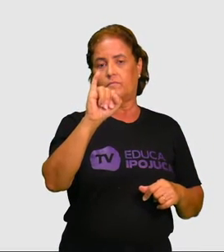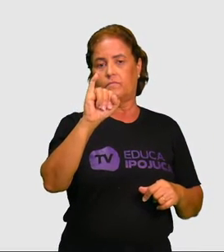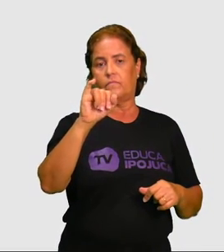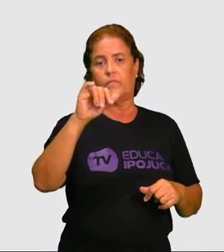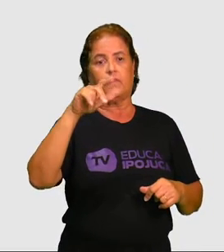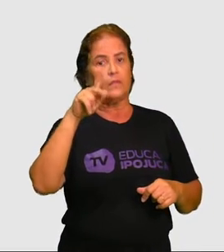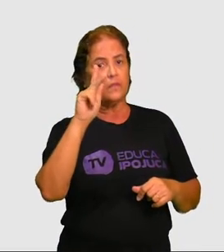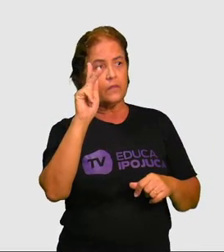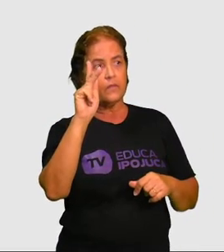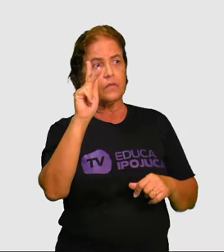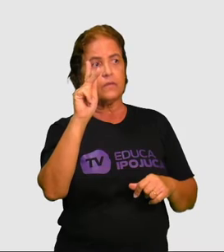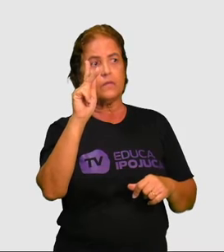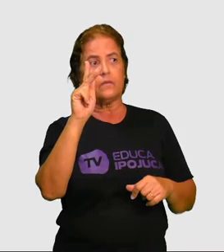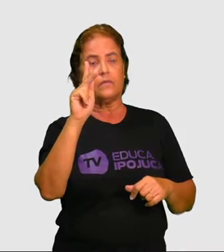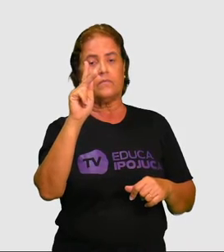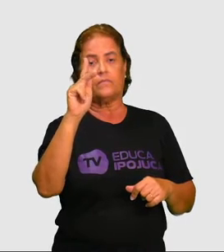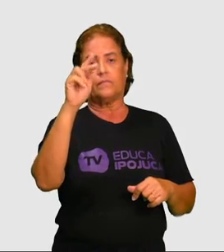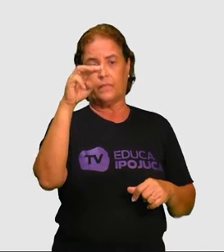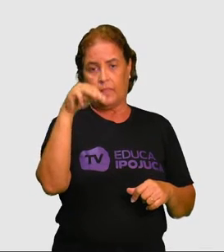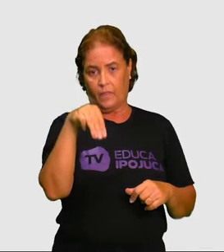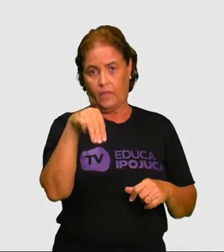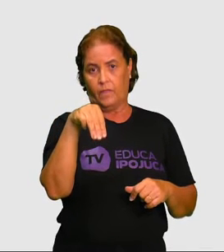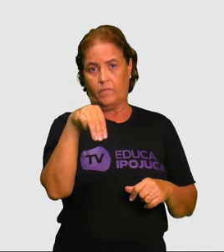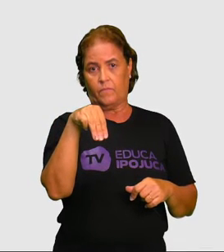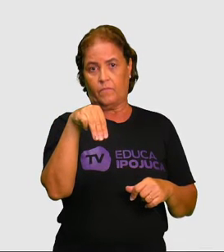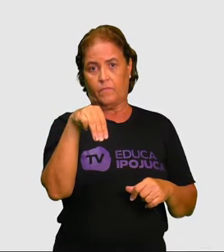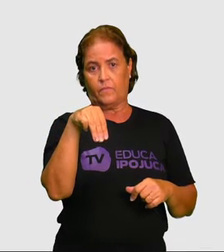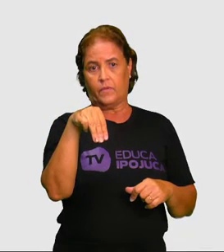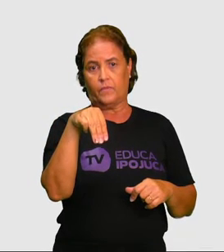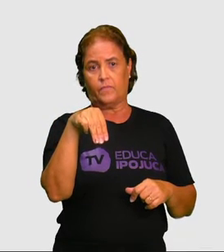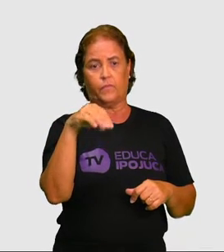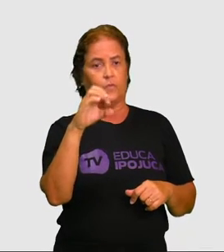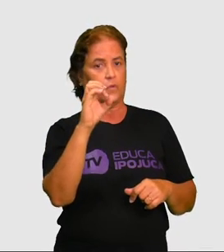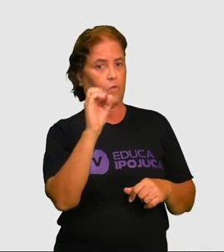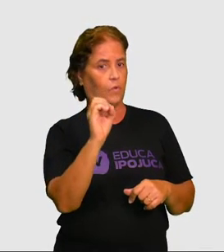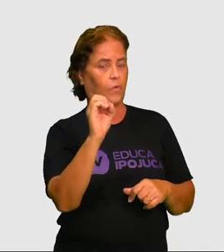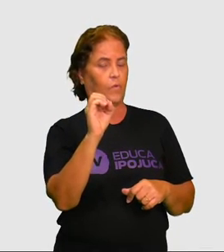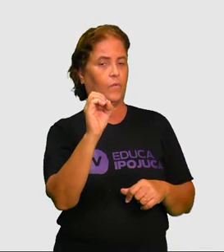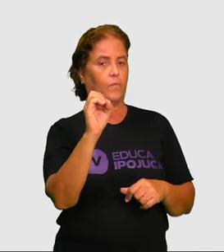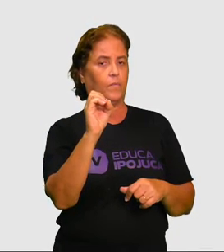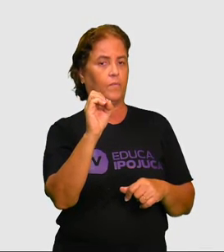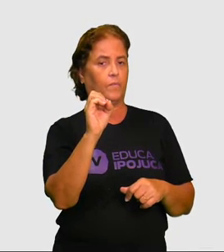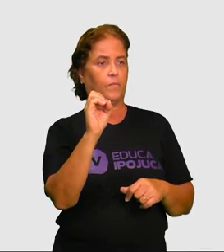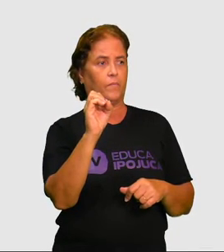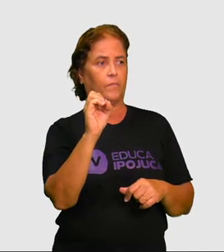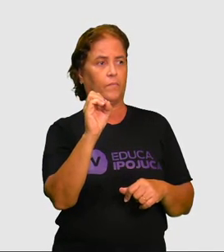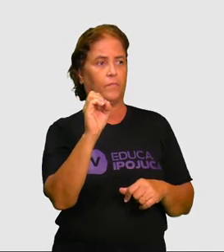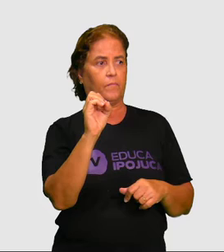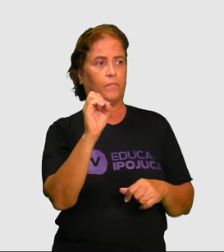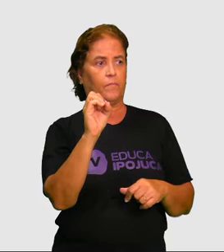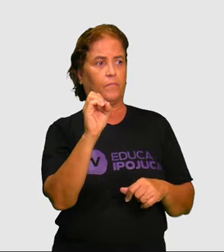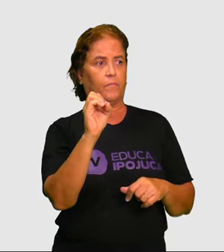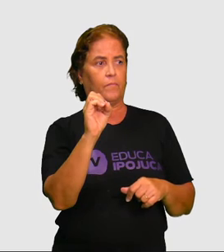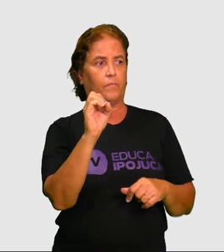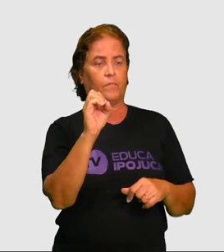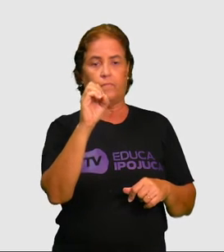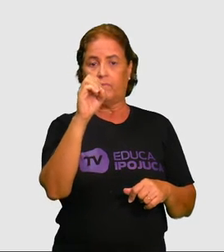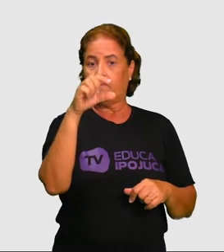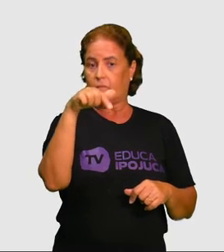G i m o